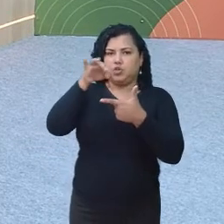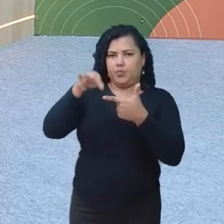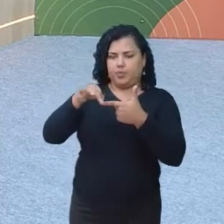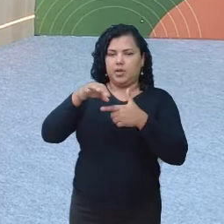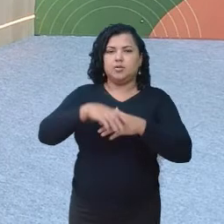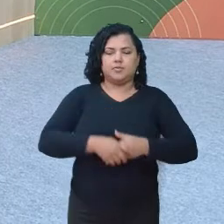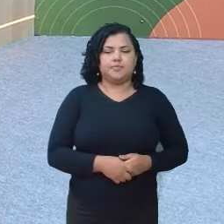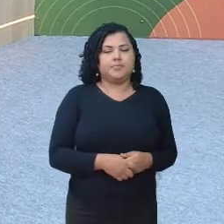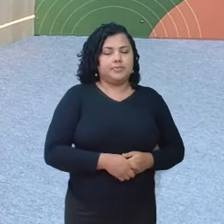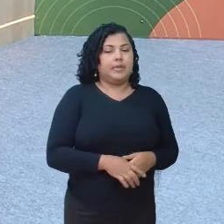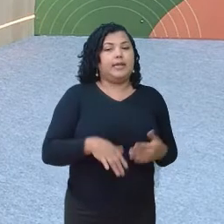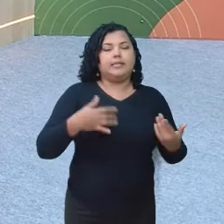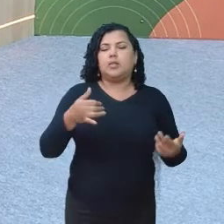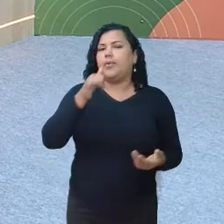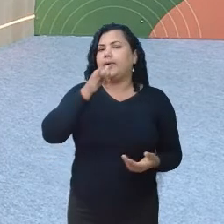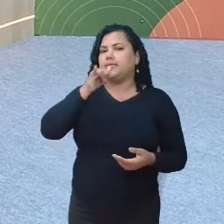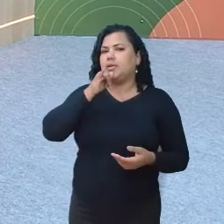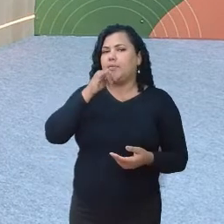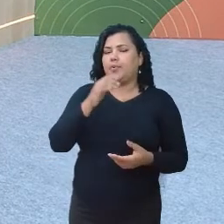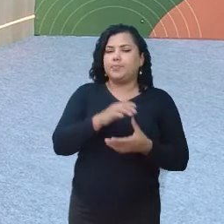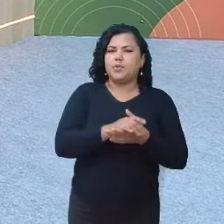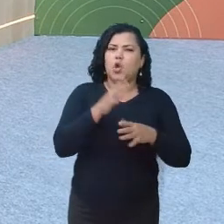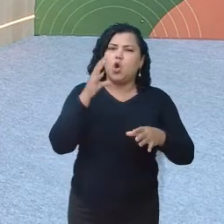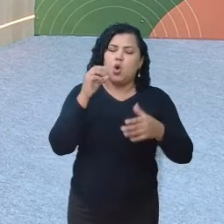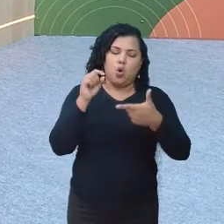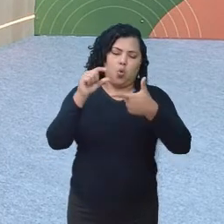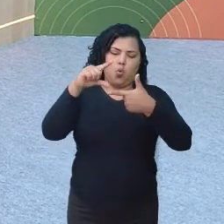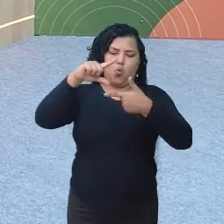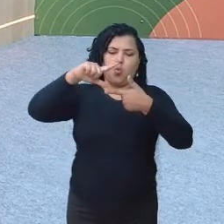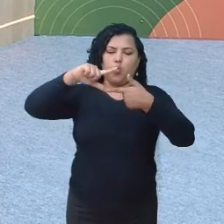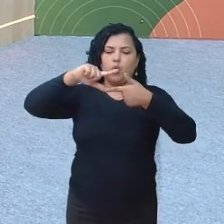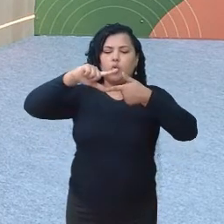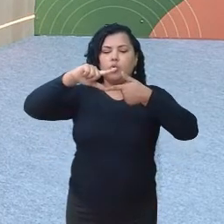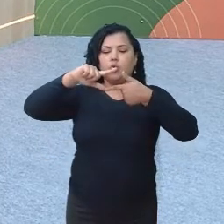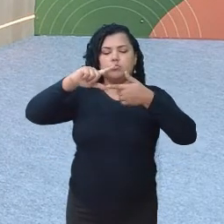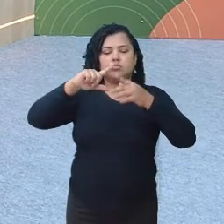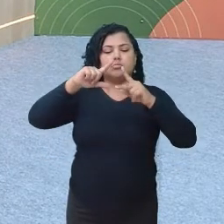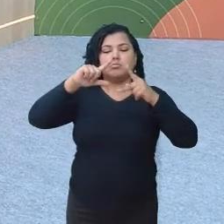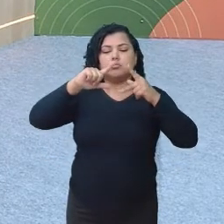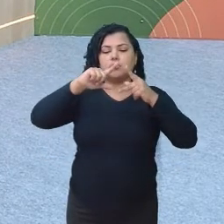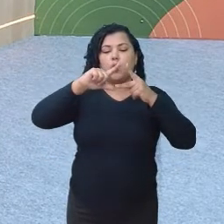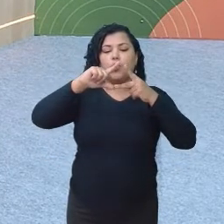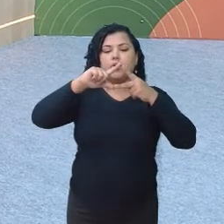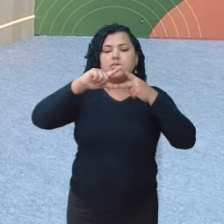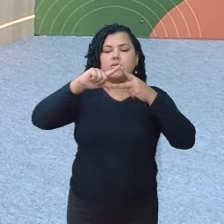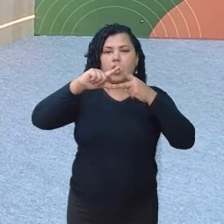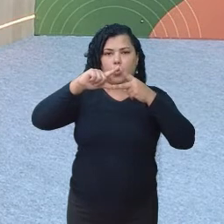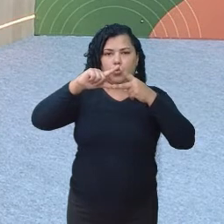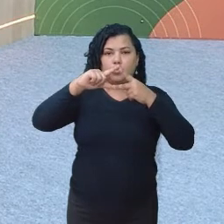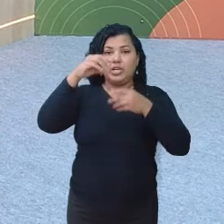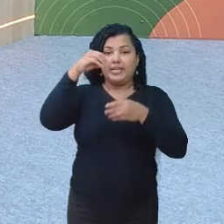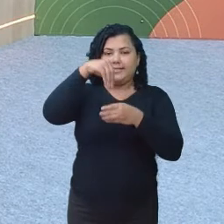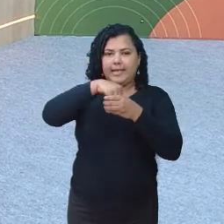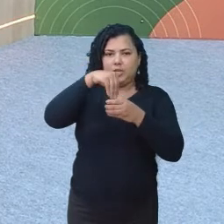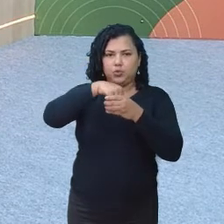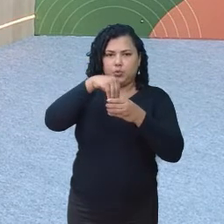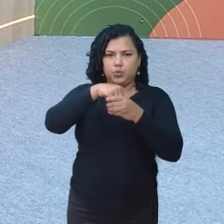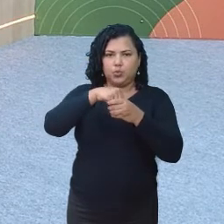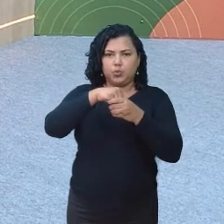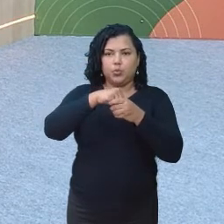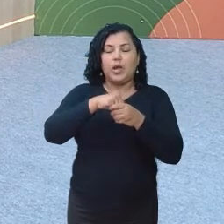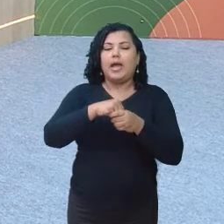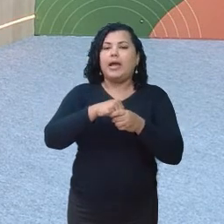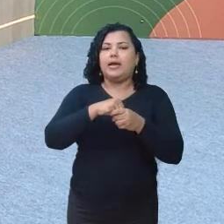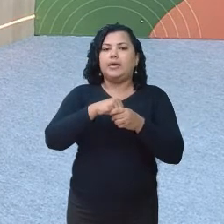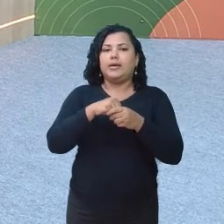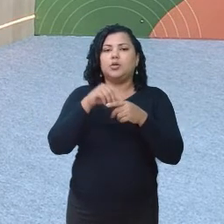resultado de que a soma dos ângulos internos de um triângulo é sempre igual a 180 graus, tá certo? Então você pode